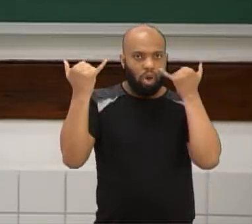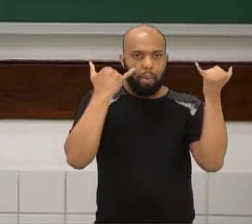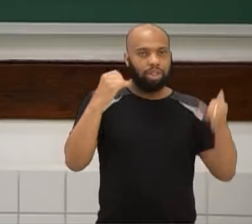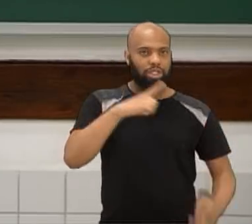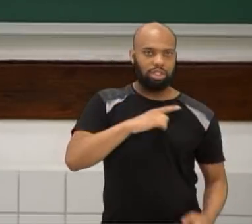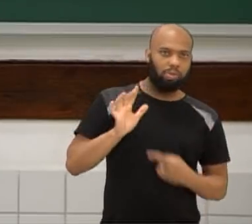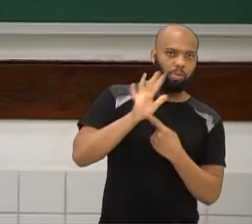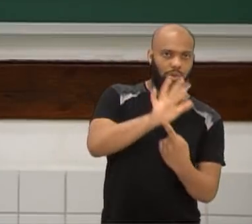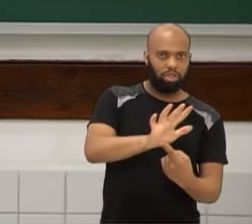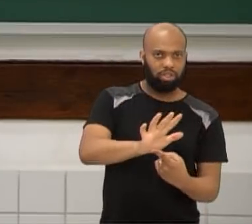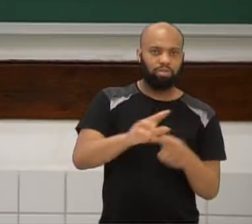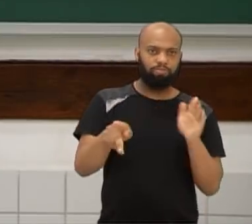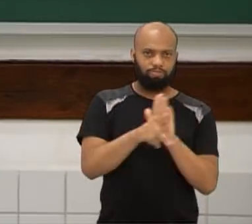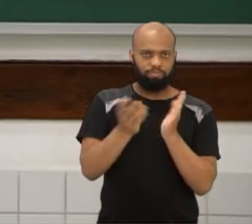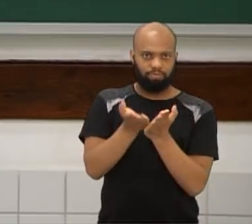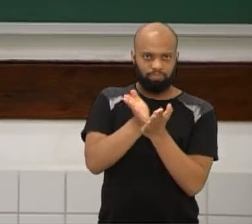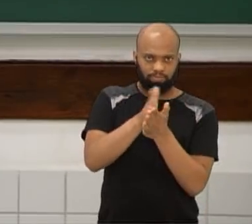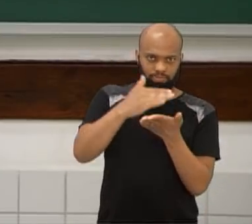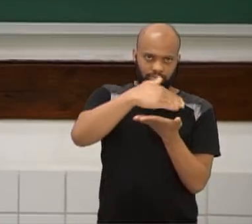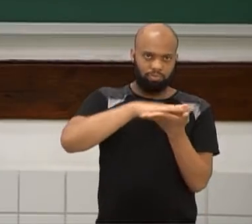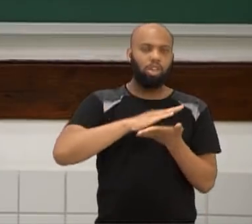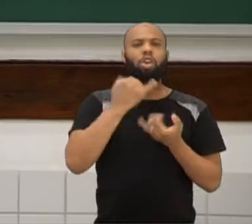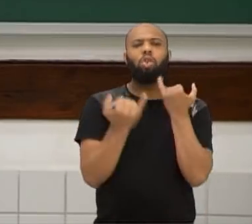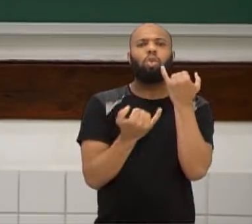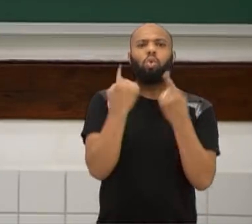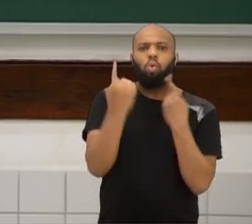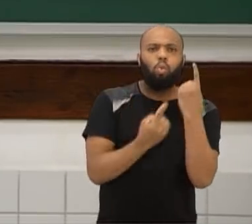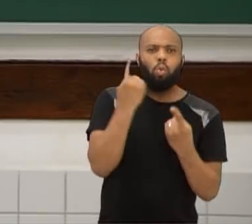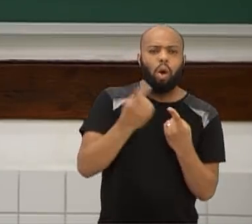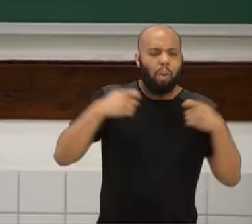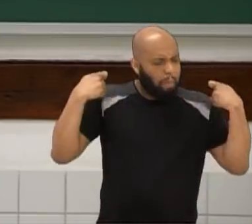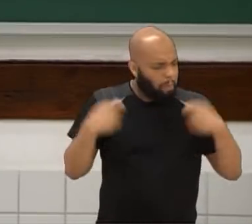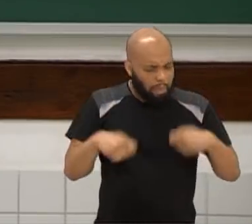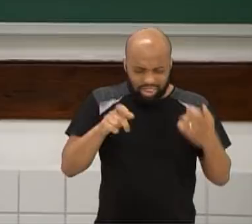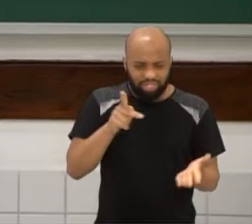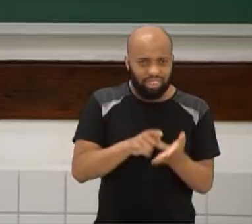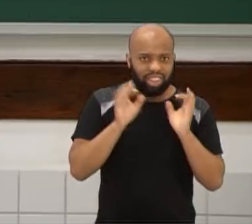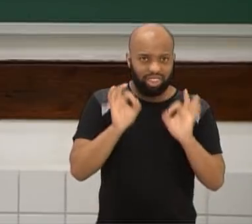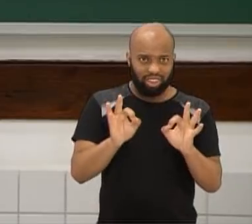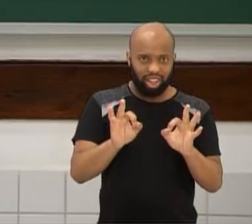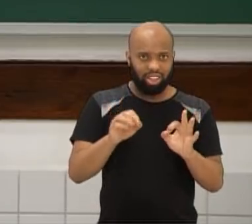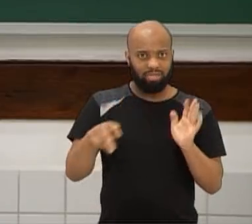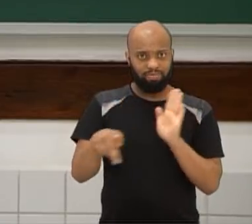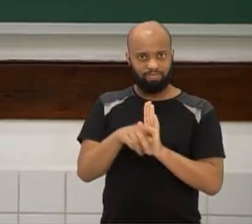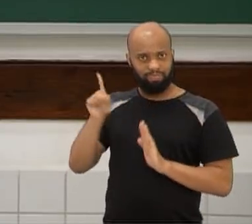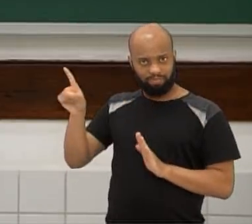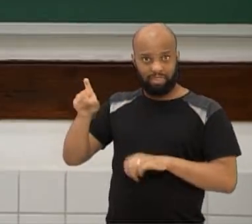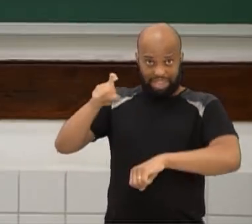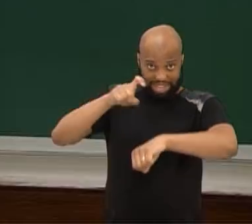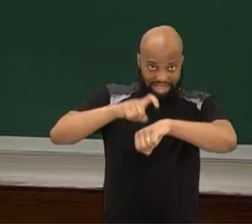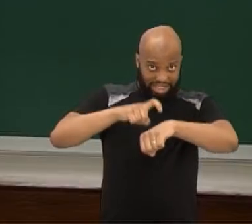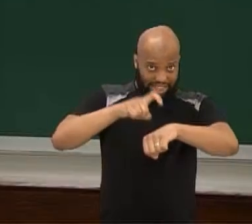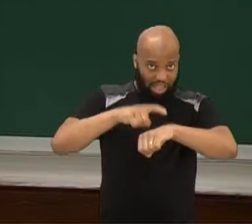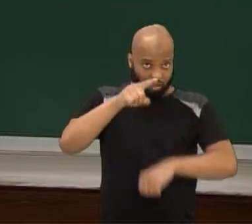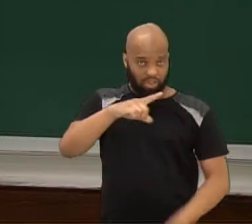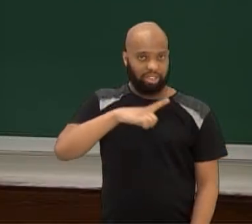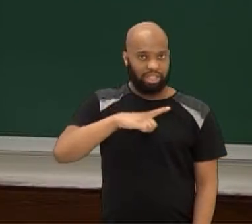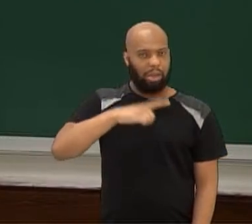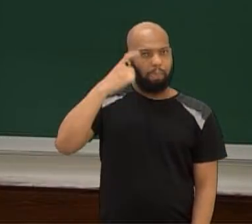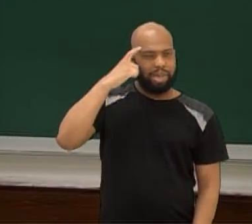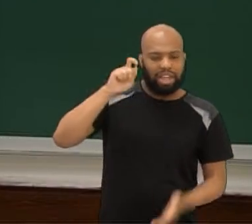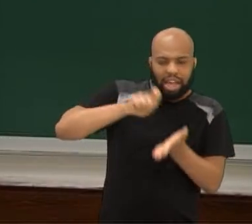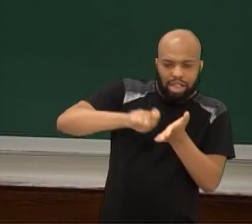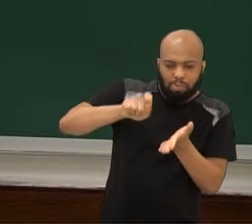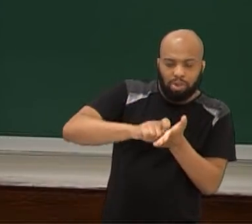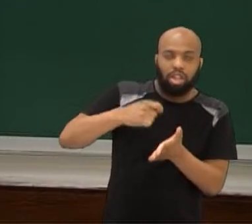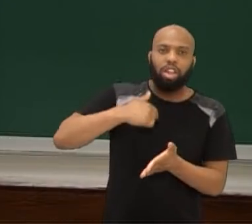que trouxe no panfleto. Quais informações são essenciais nesse panfleto de supermercado? Vou